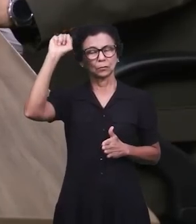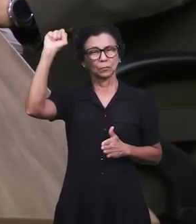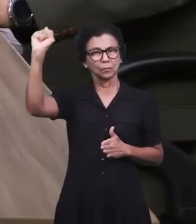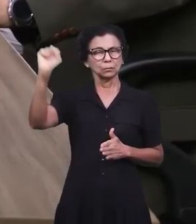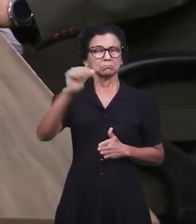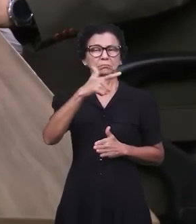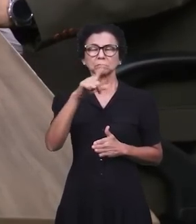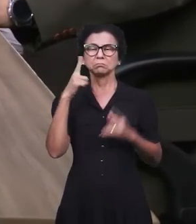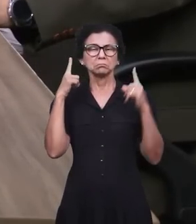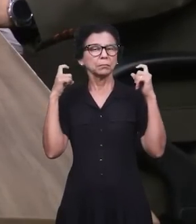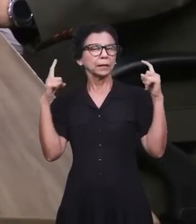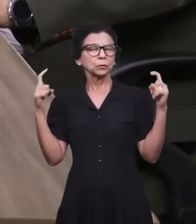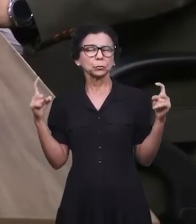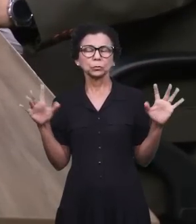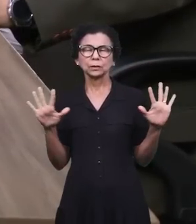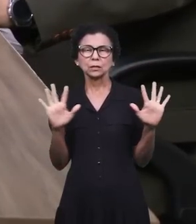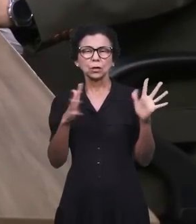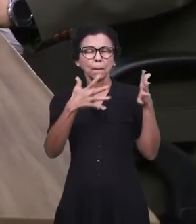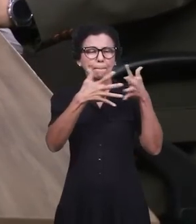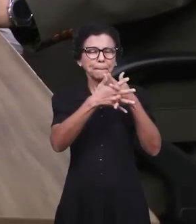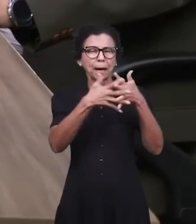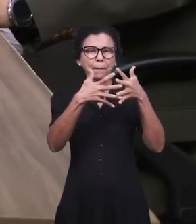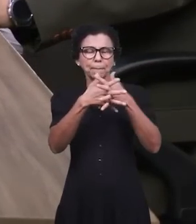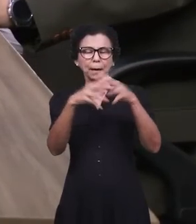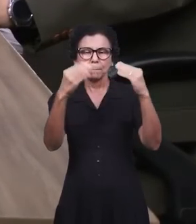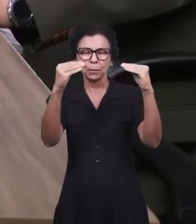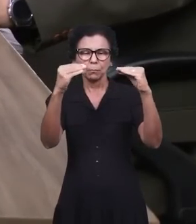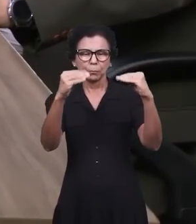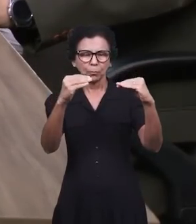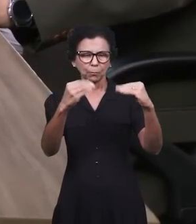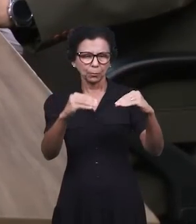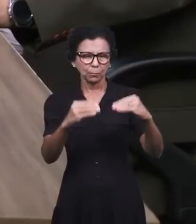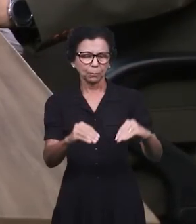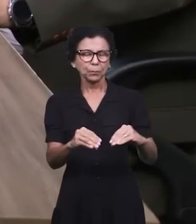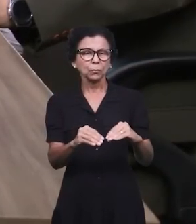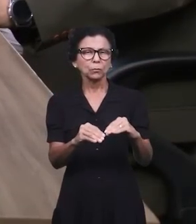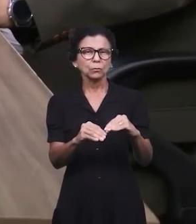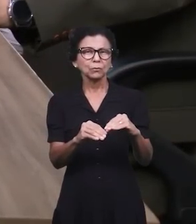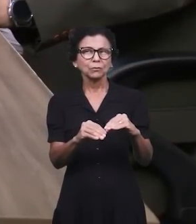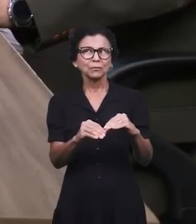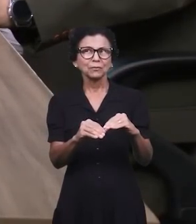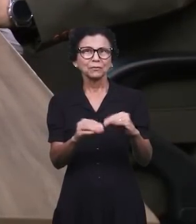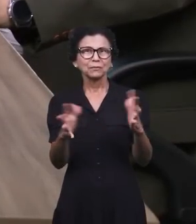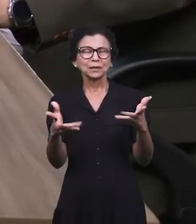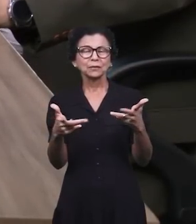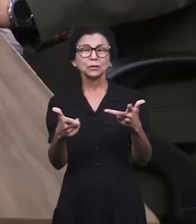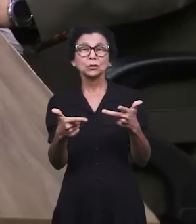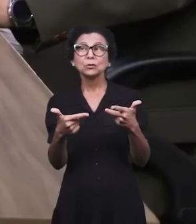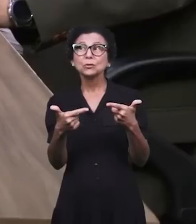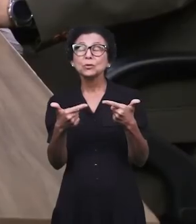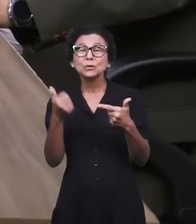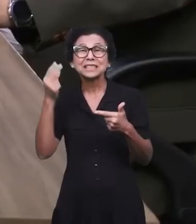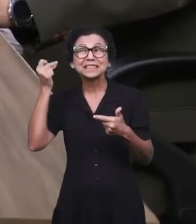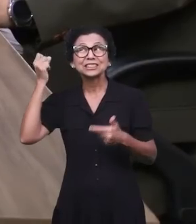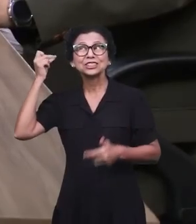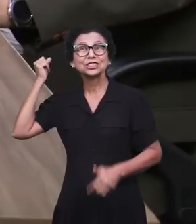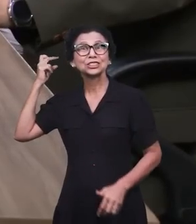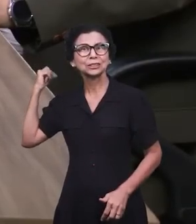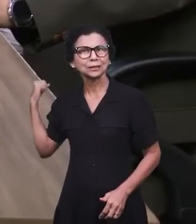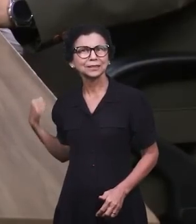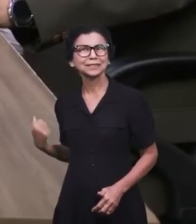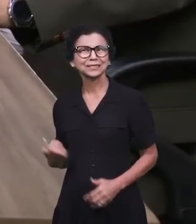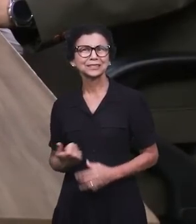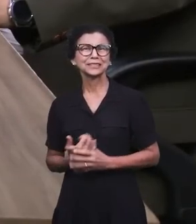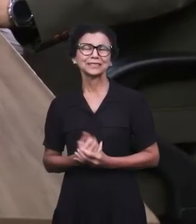Você chegava ali e só fazia montagem. E isso é magnífico, né? Isso é industrialização na construção civil, que é o que a gente